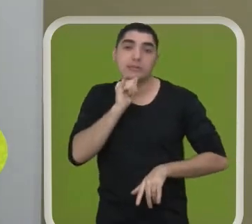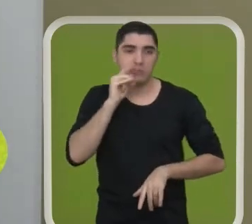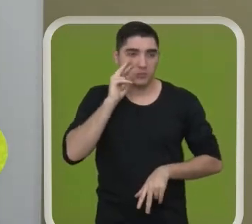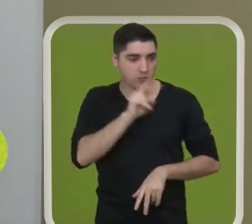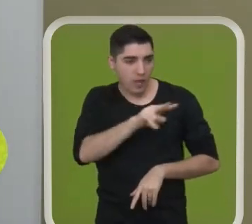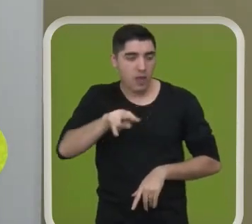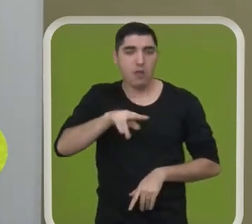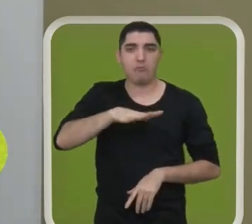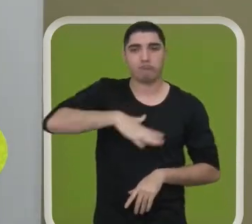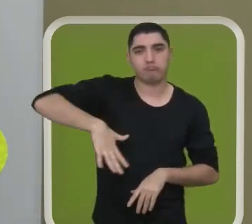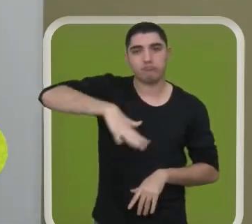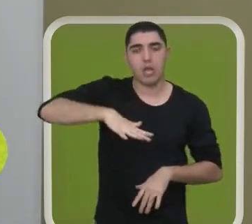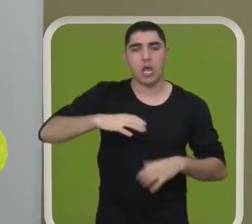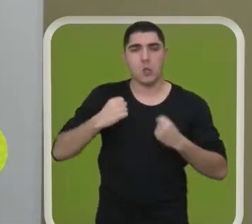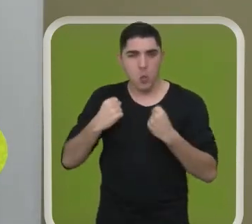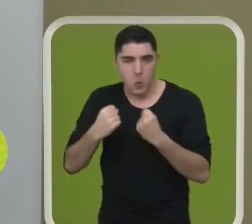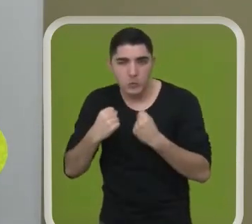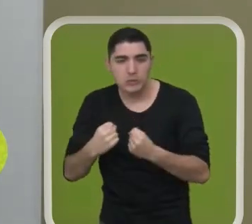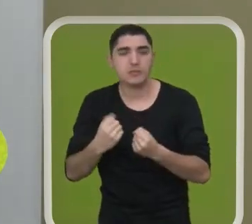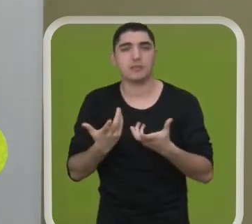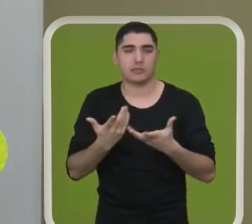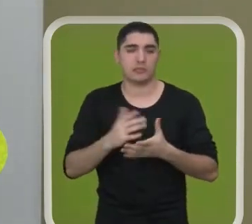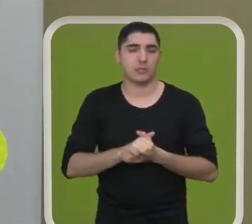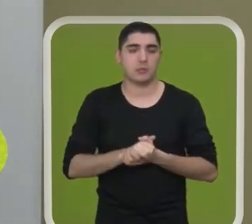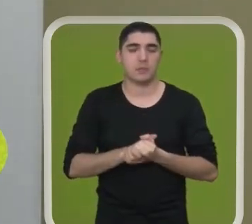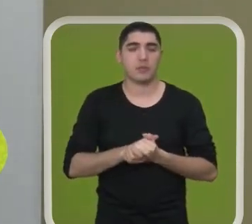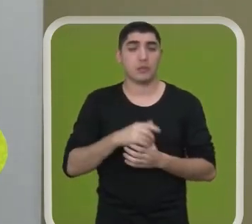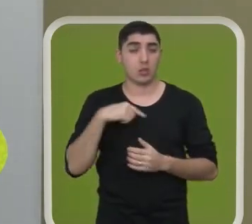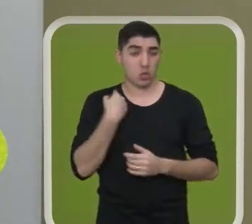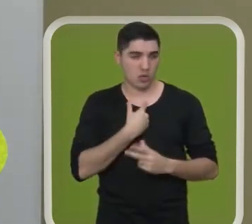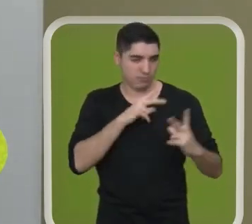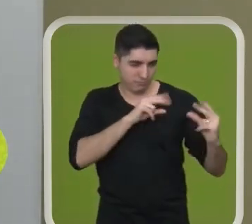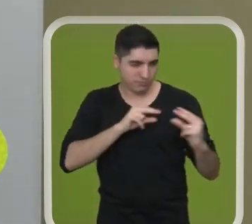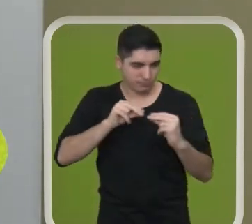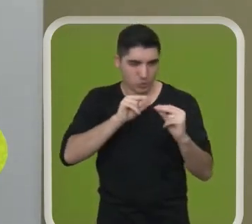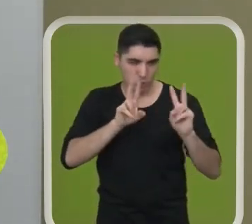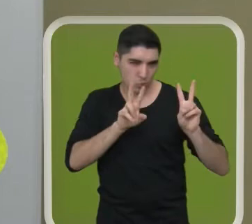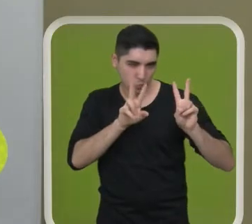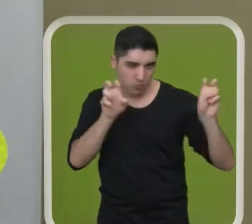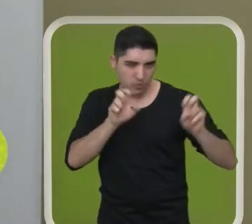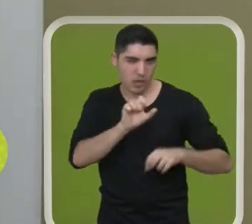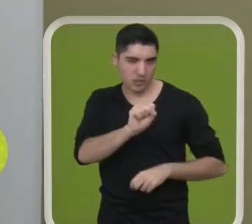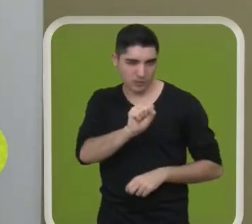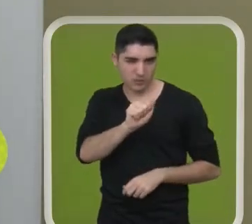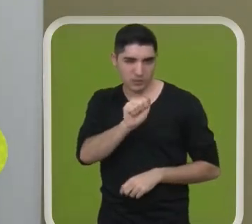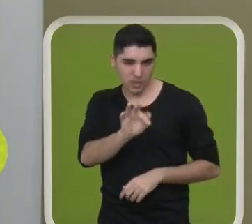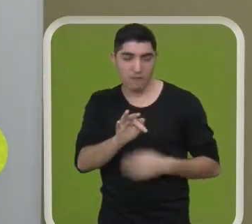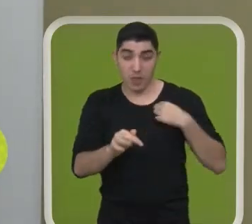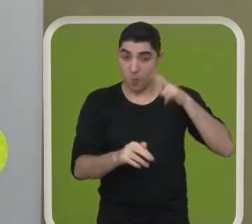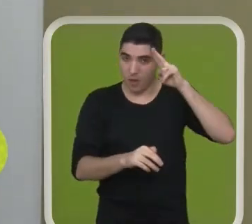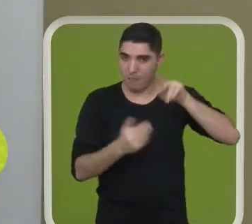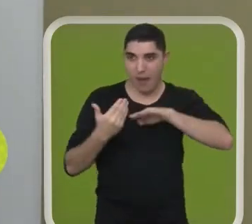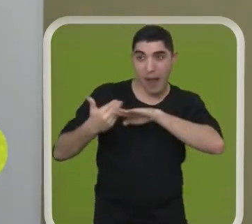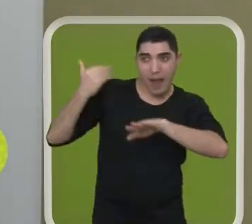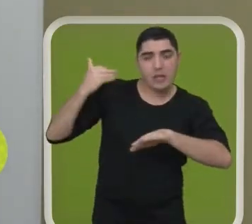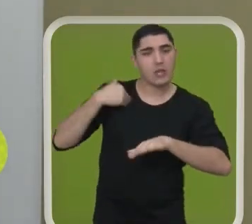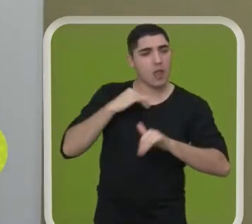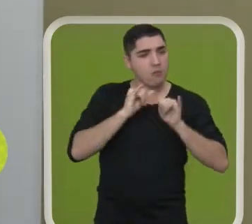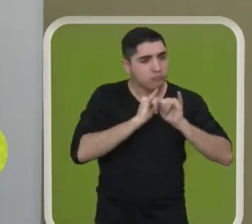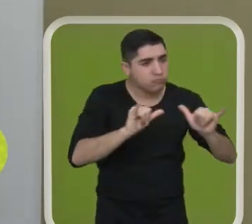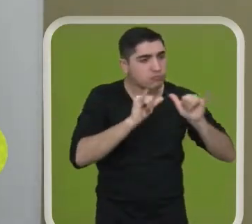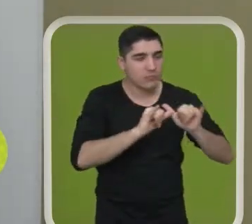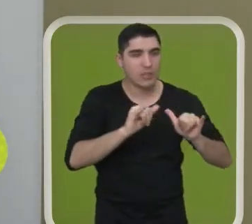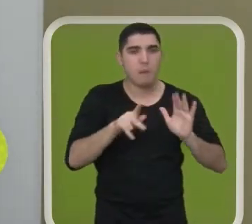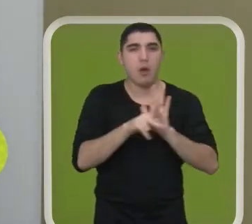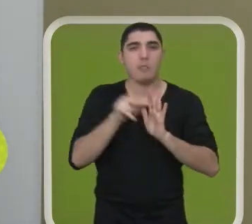Outra coisa, eu tenho falado bastante nessas discussões sobre SAF. Eu me lembro, nessa época, eu fazia as defesas de segunda-feira na